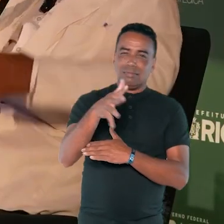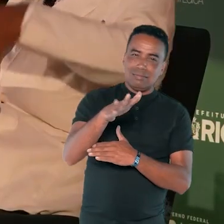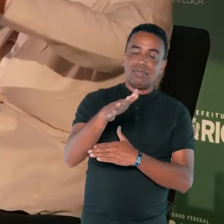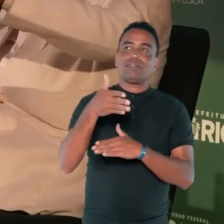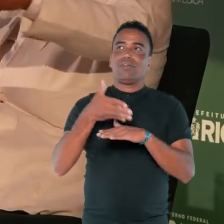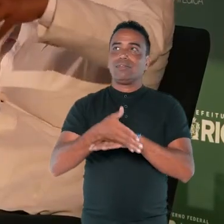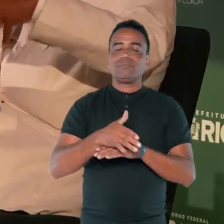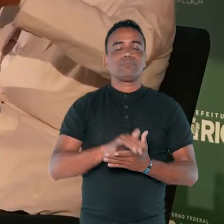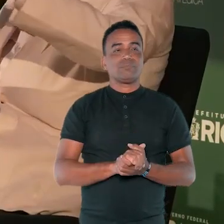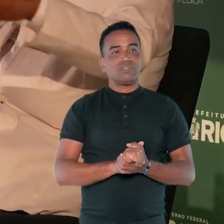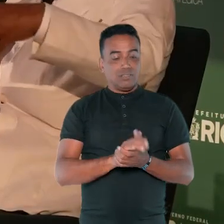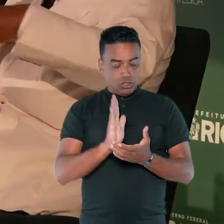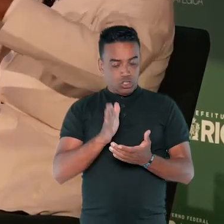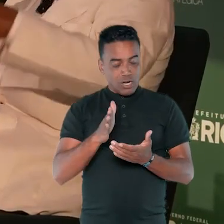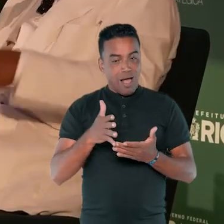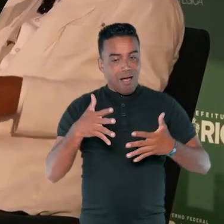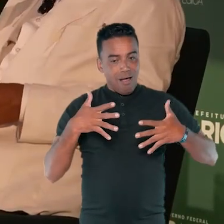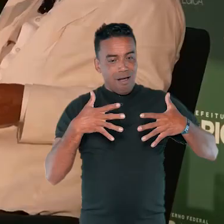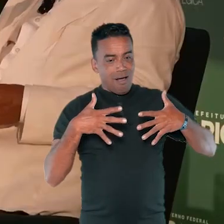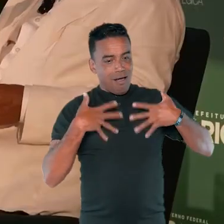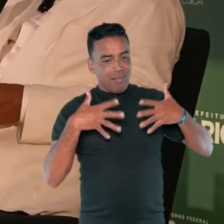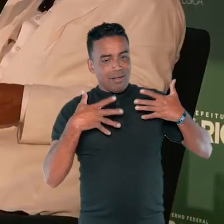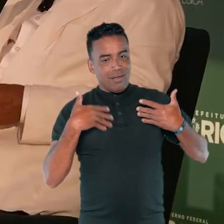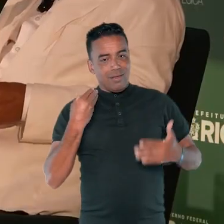Tinha vivido essas alegrias da